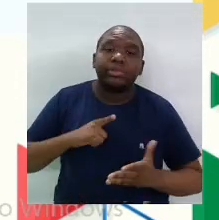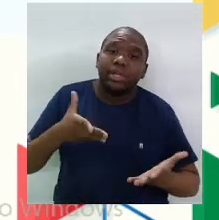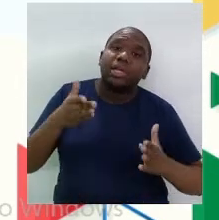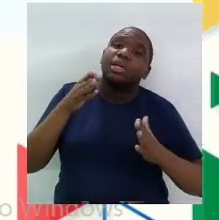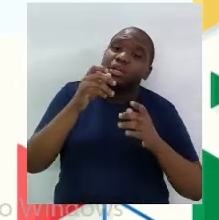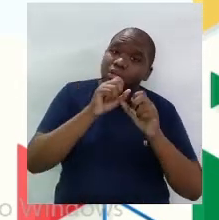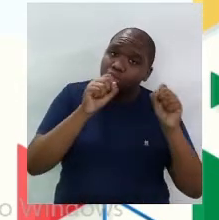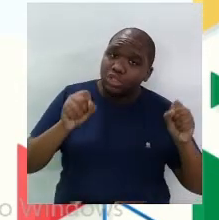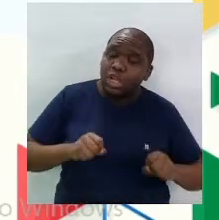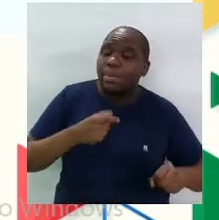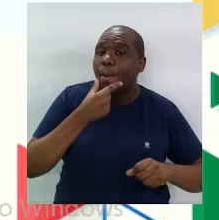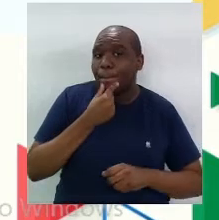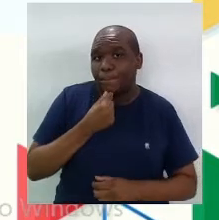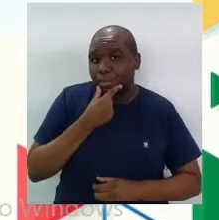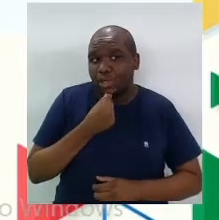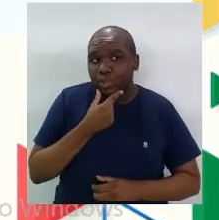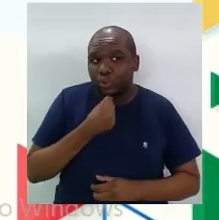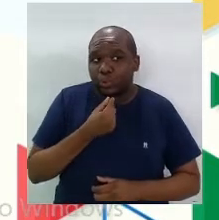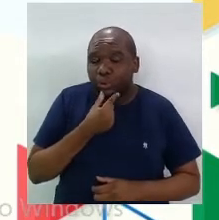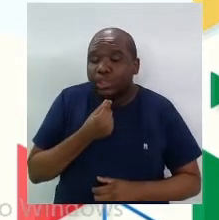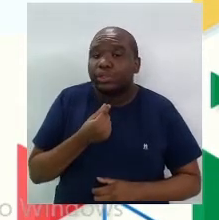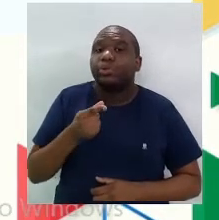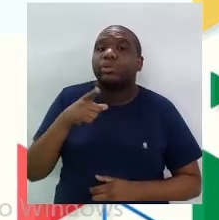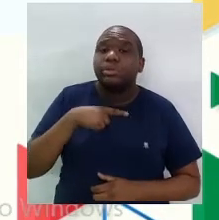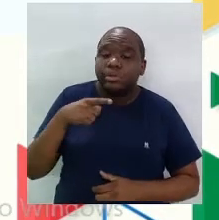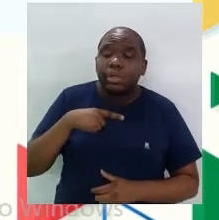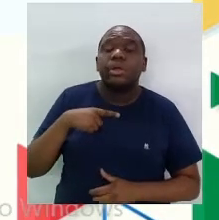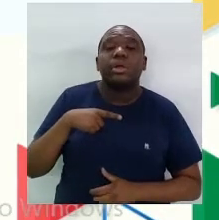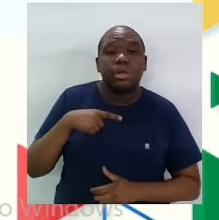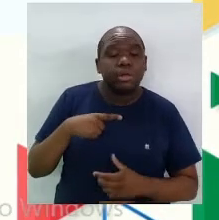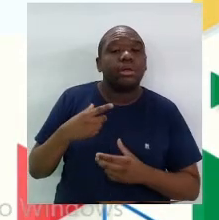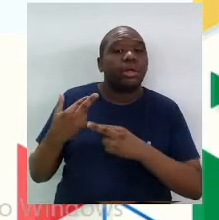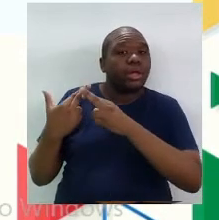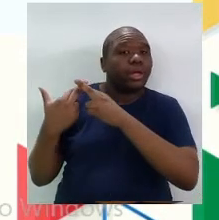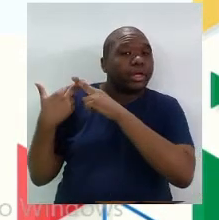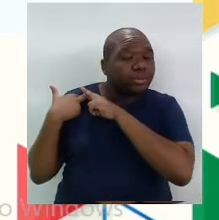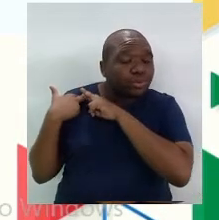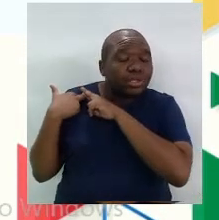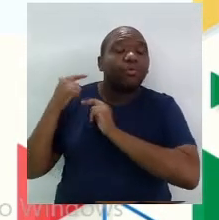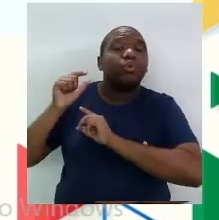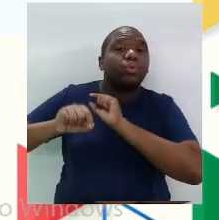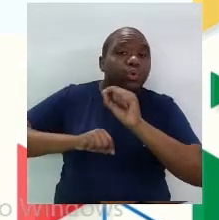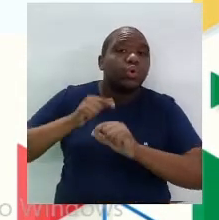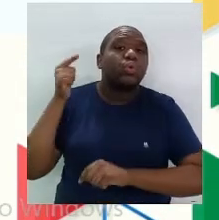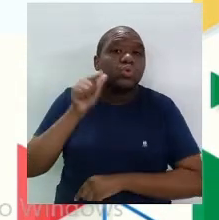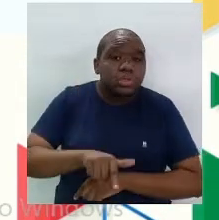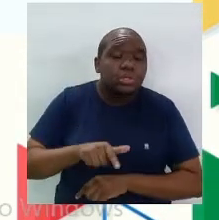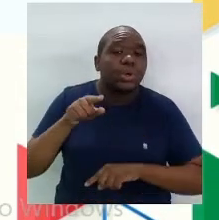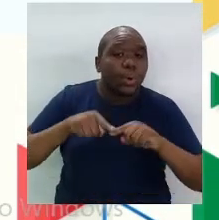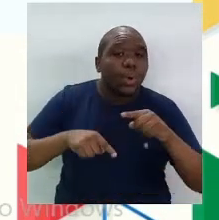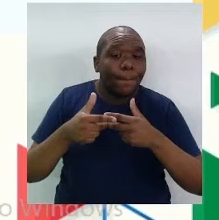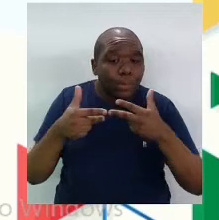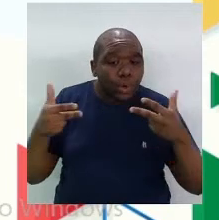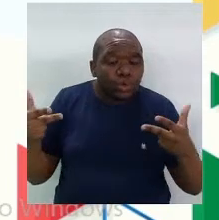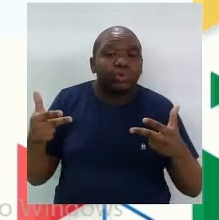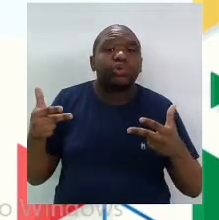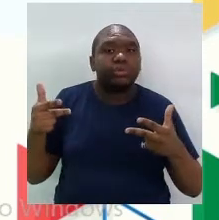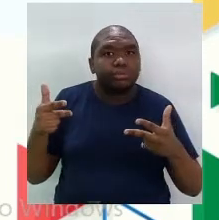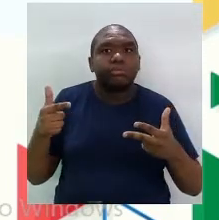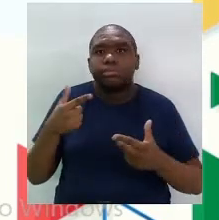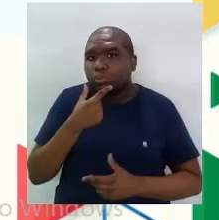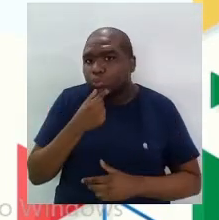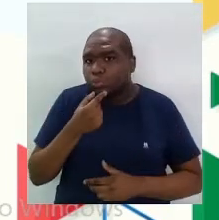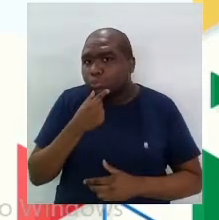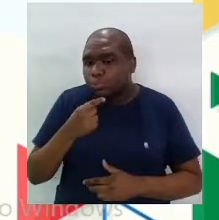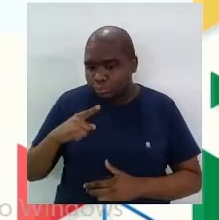Eu tenho aí o sistema reprodutor masculino, que é responsável por garantir a